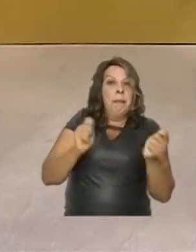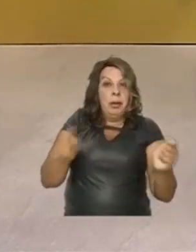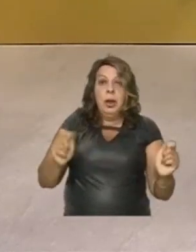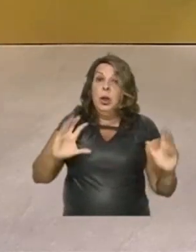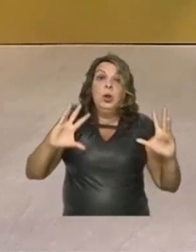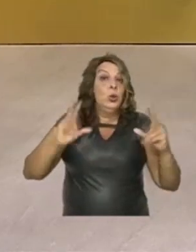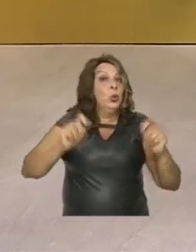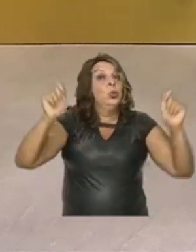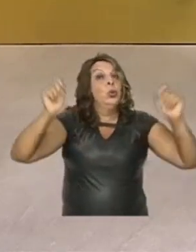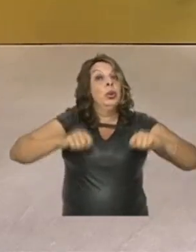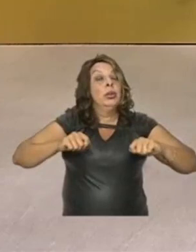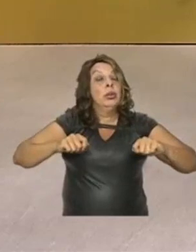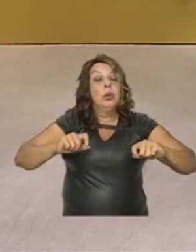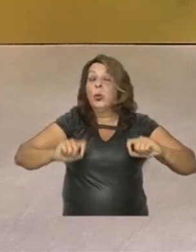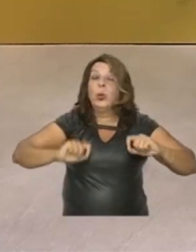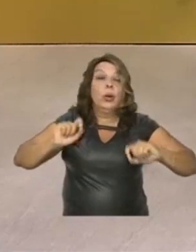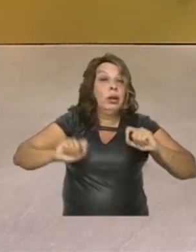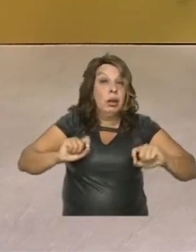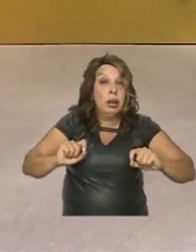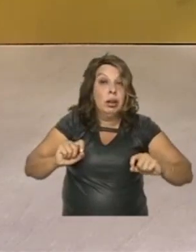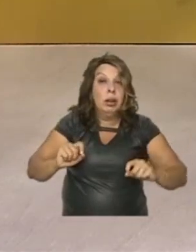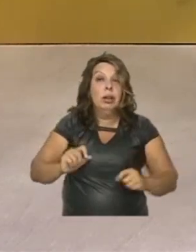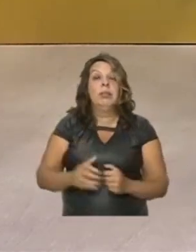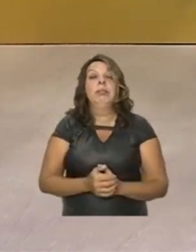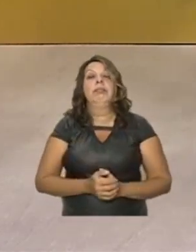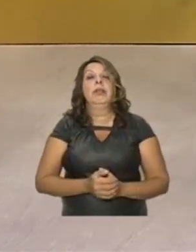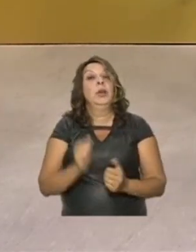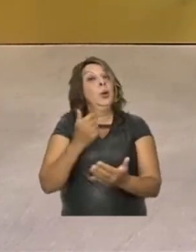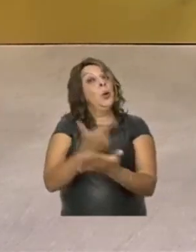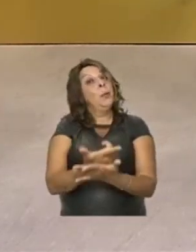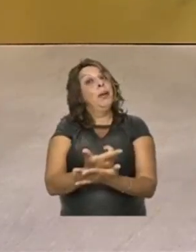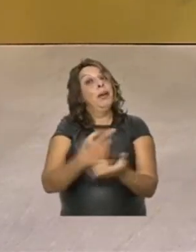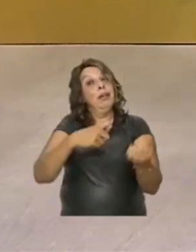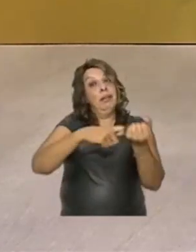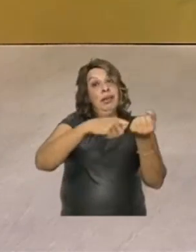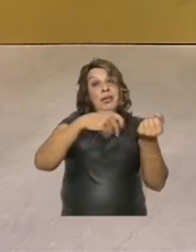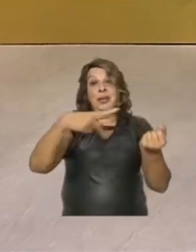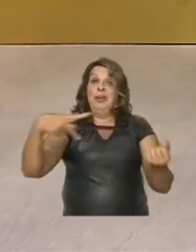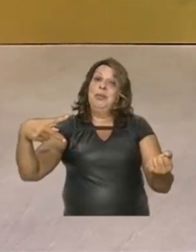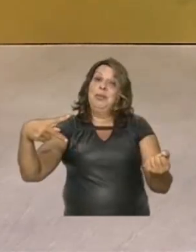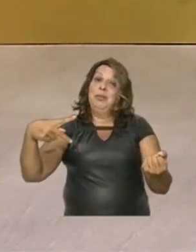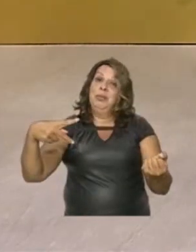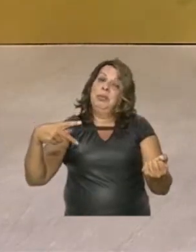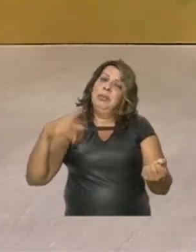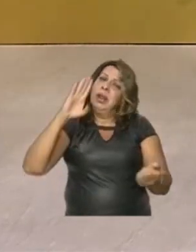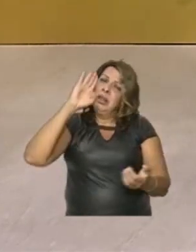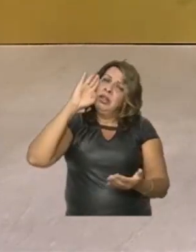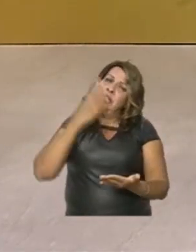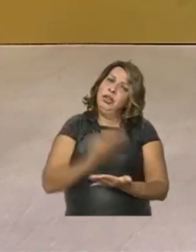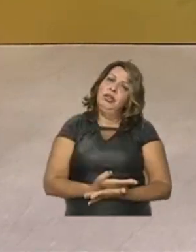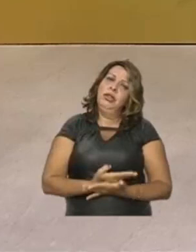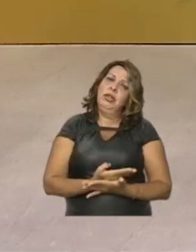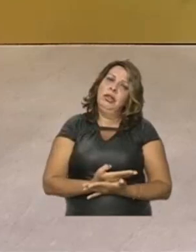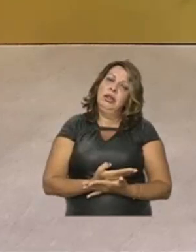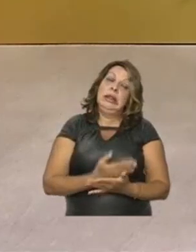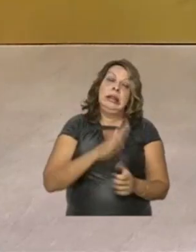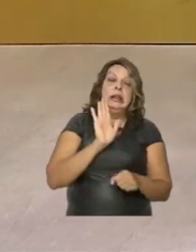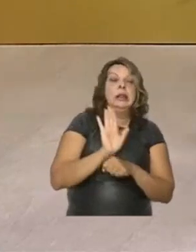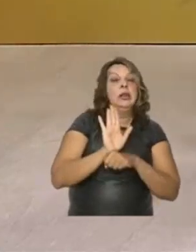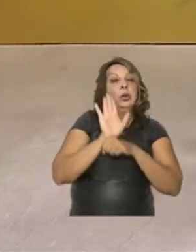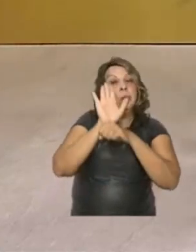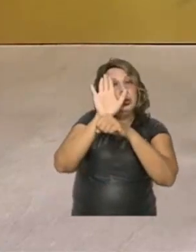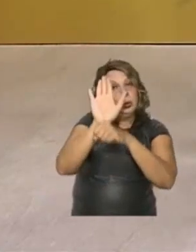possível. Basta fazer o quê, Jaque? Ó, basta você adquirir o seu Caju Cap. compra, acredita e ainda